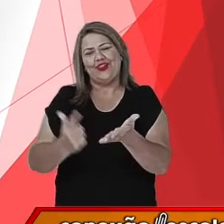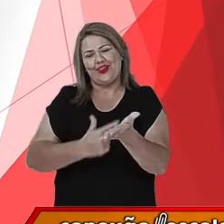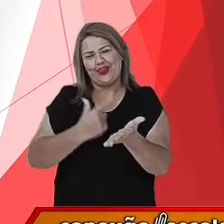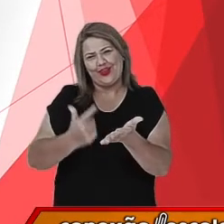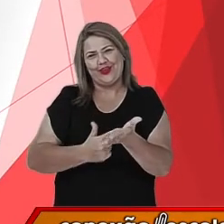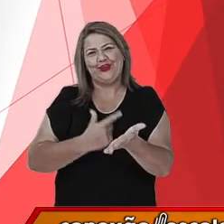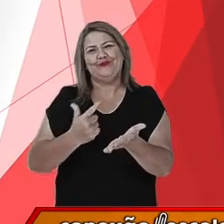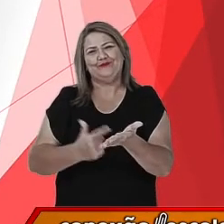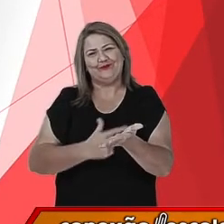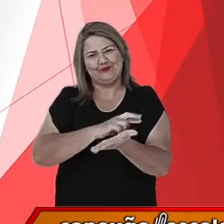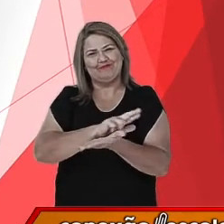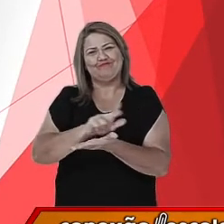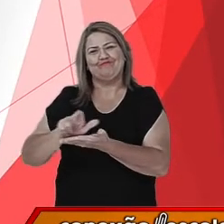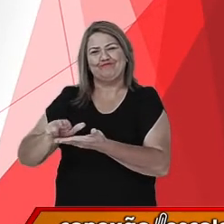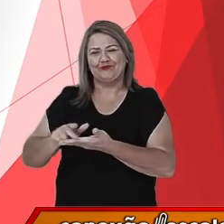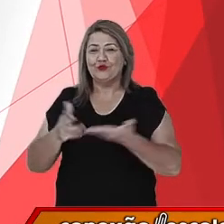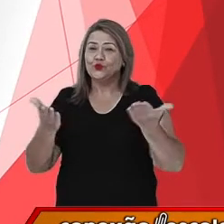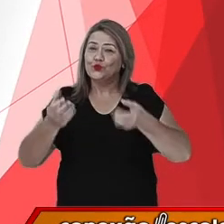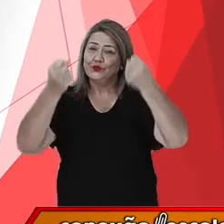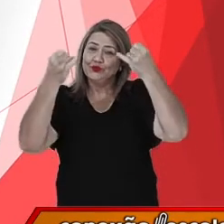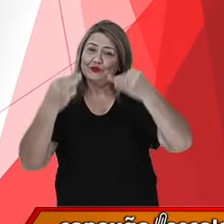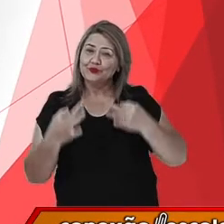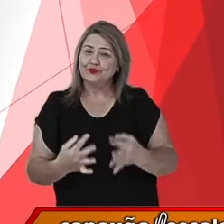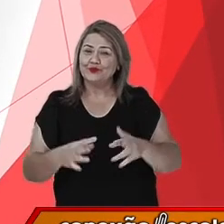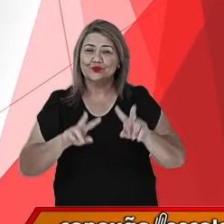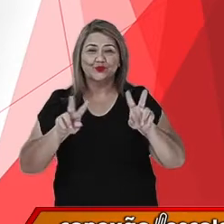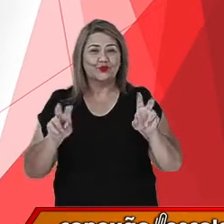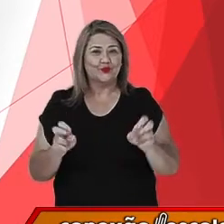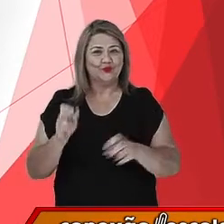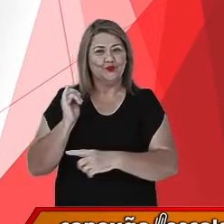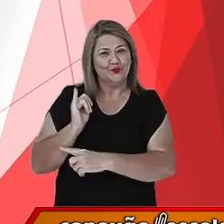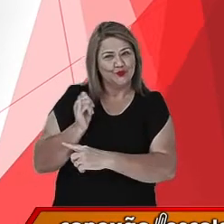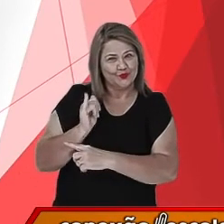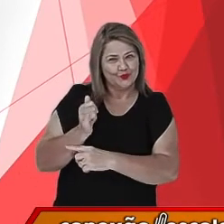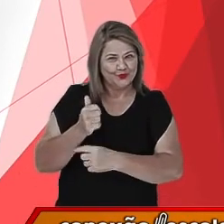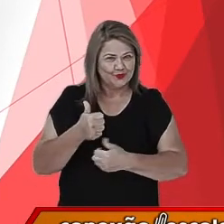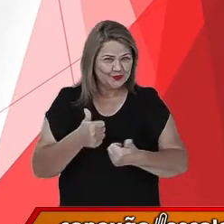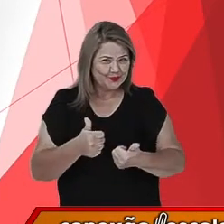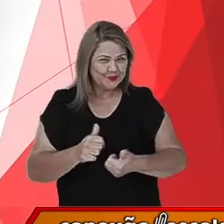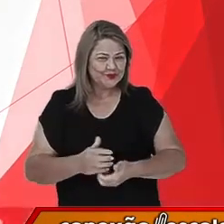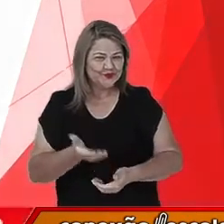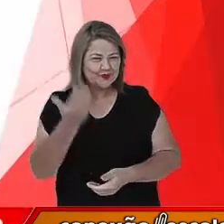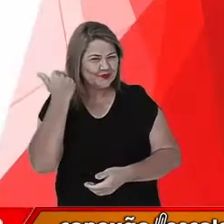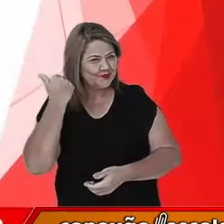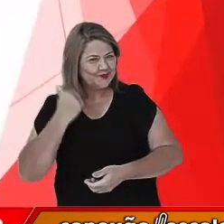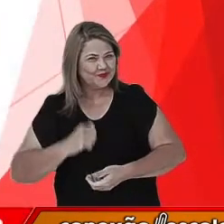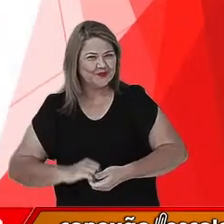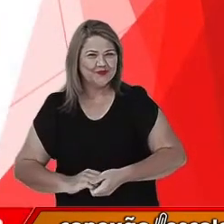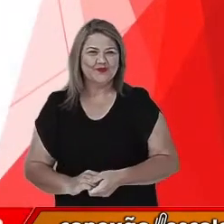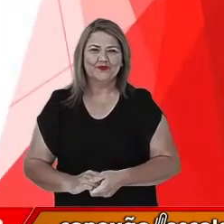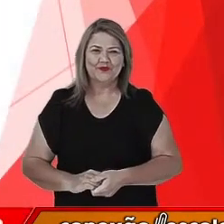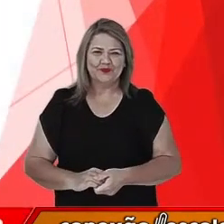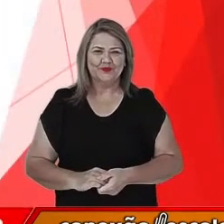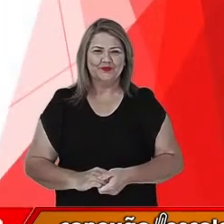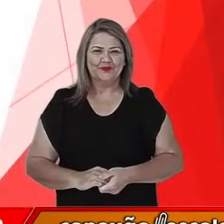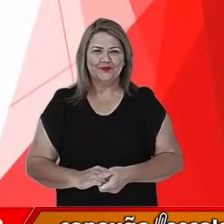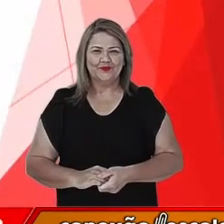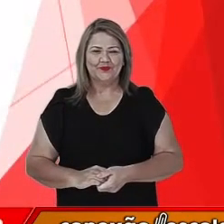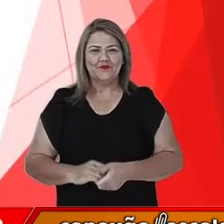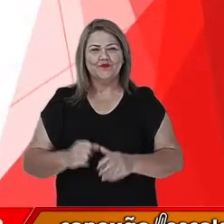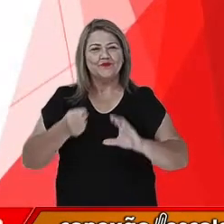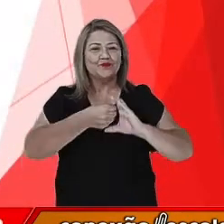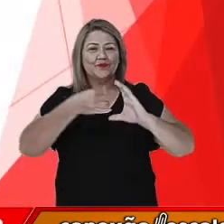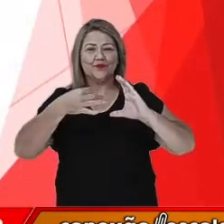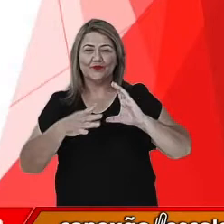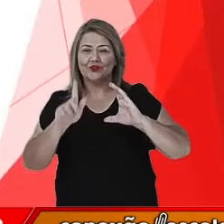livros. E hoje então nós vamos falar um pouquinho sobre essas narrativas. Vem comigo! Bem, as